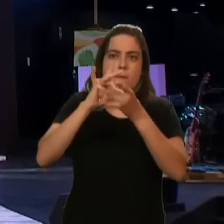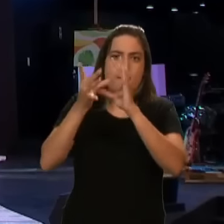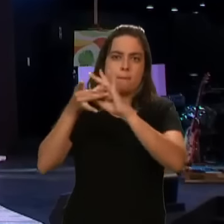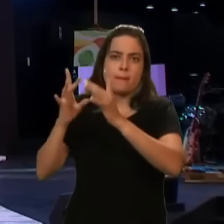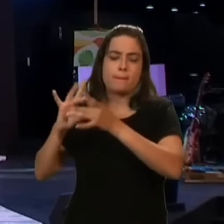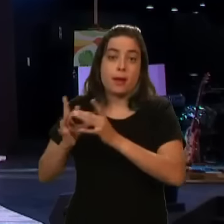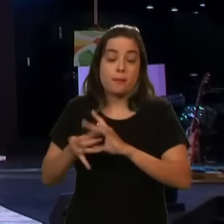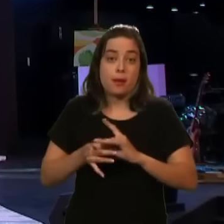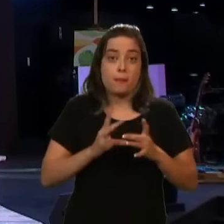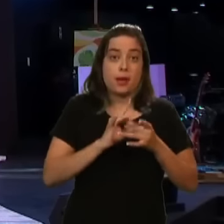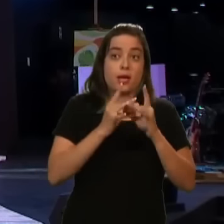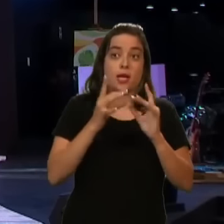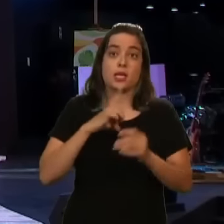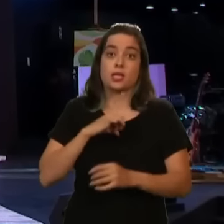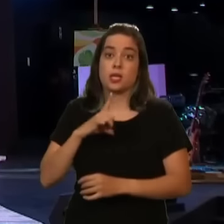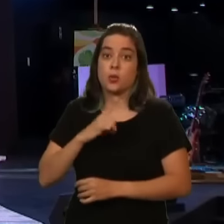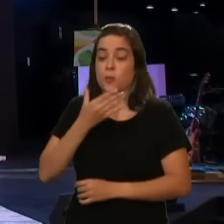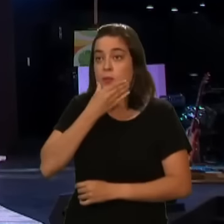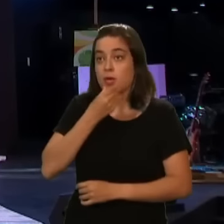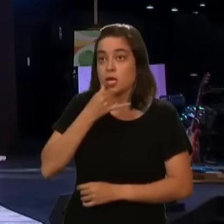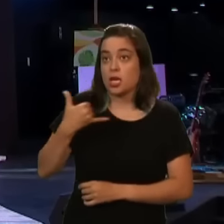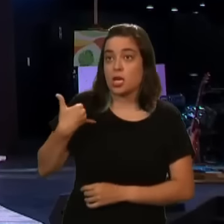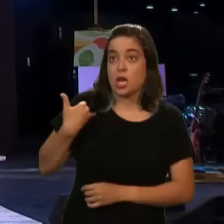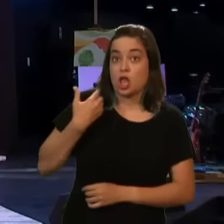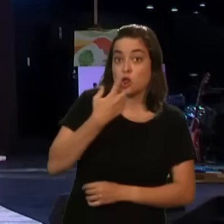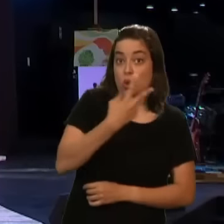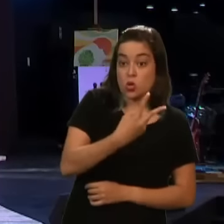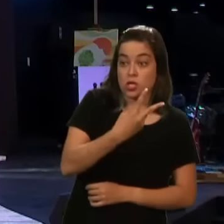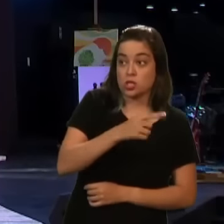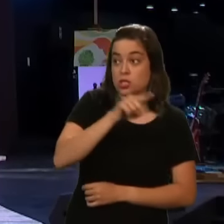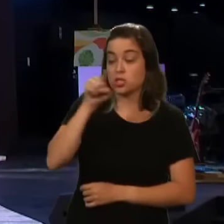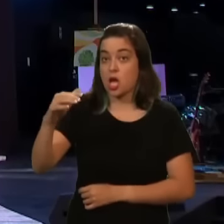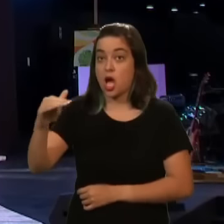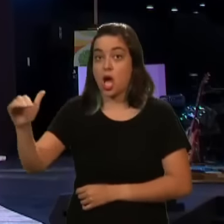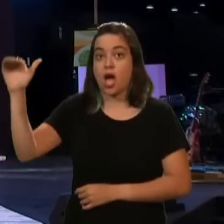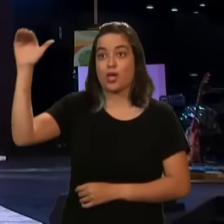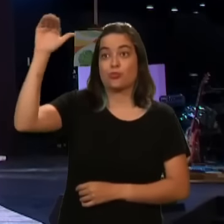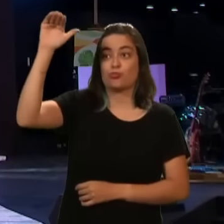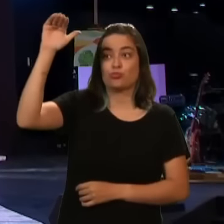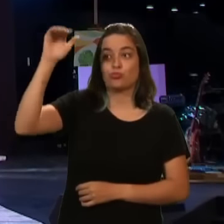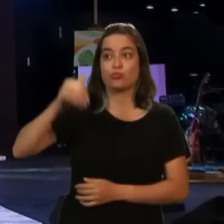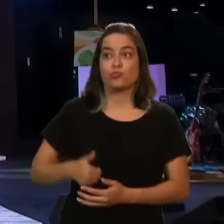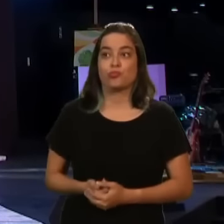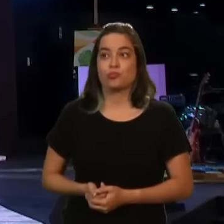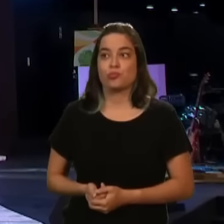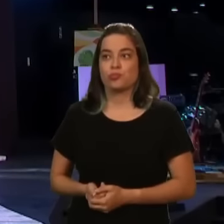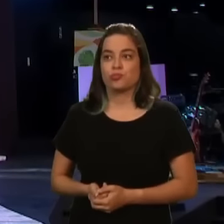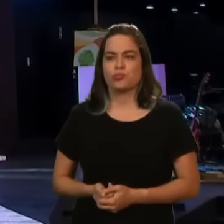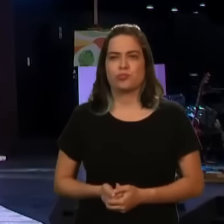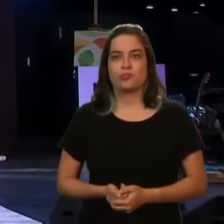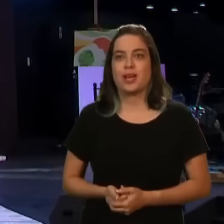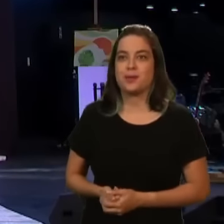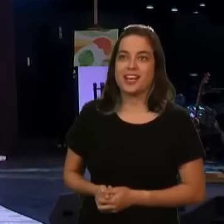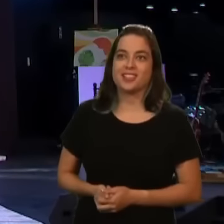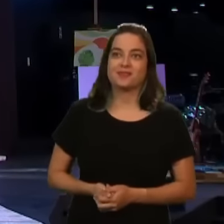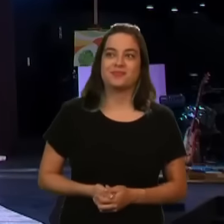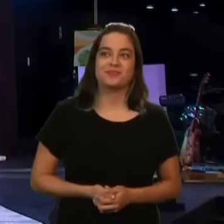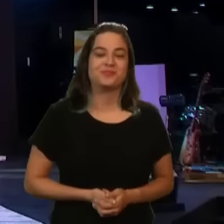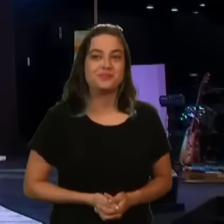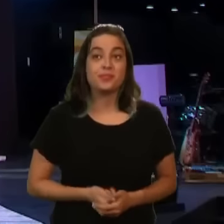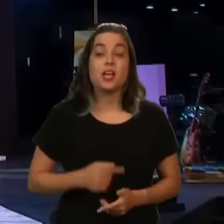neurais de um menino de 2 anos e de um adulto. Depois dos 2 anos acontece